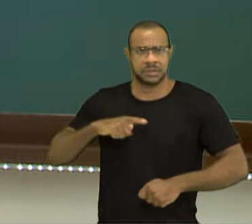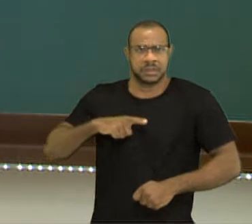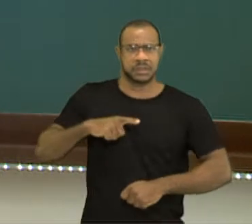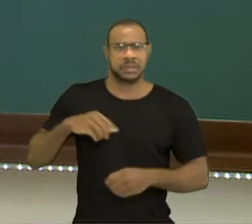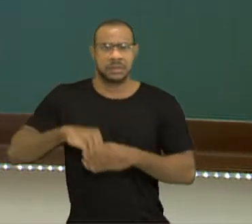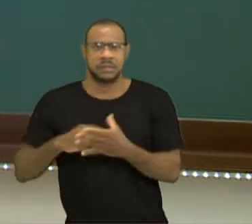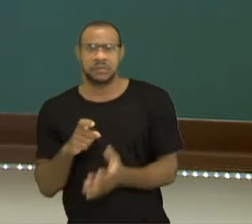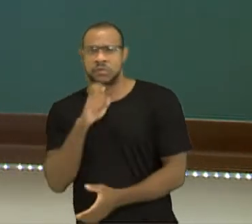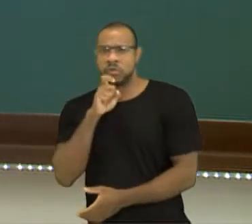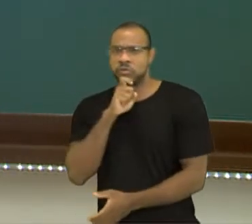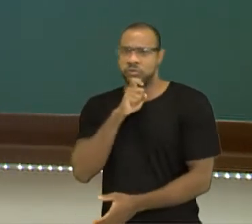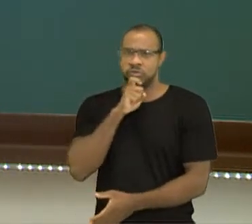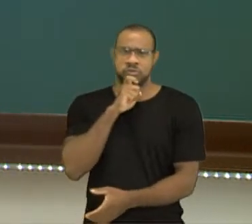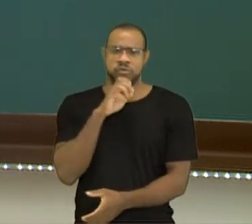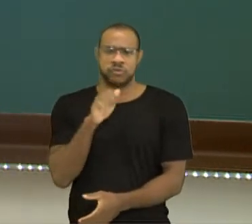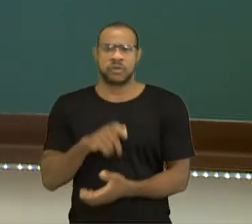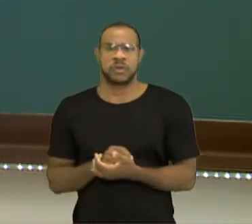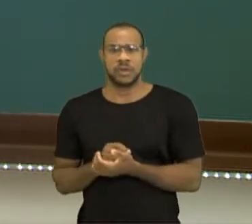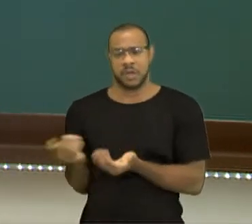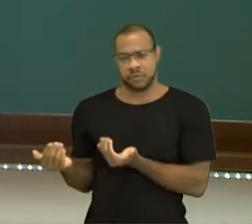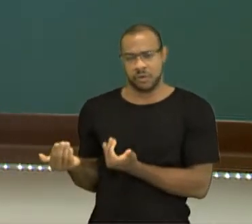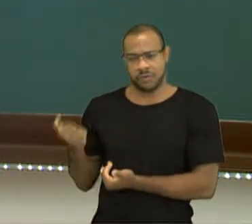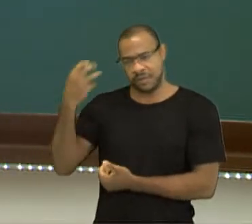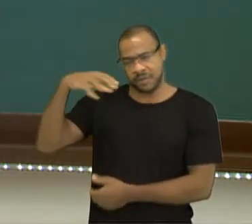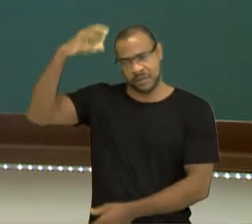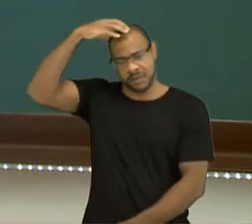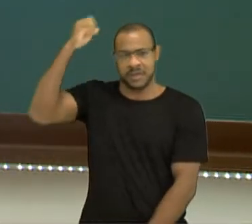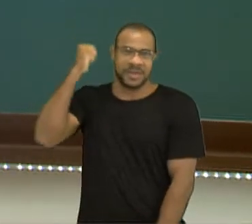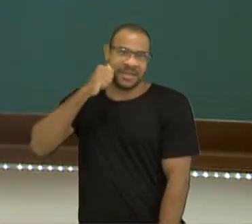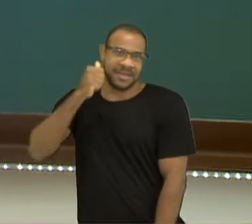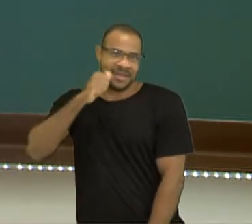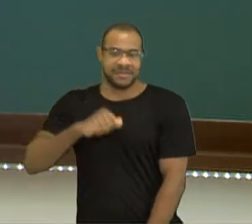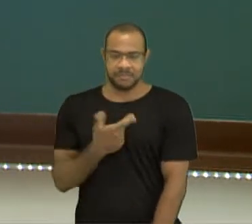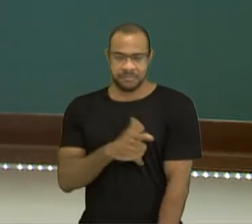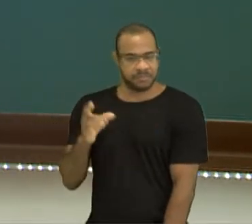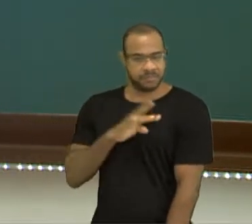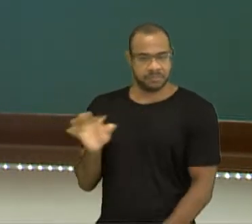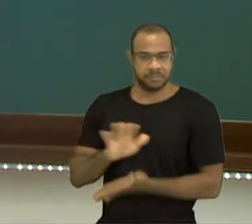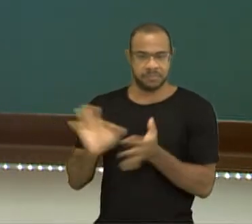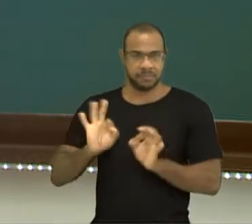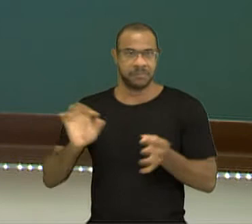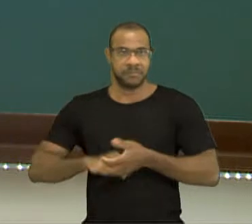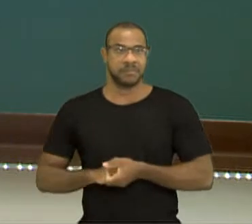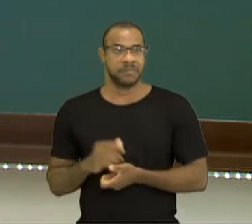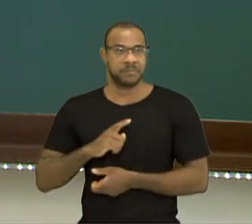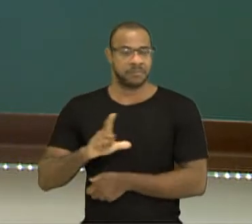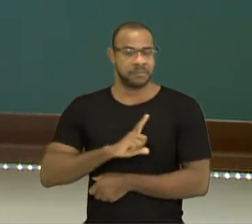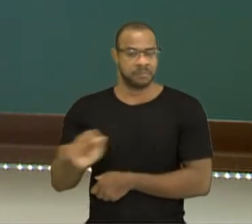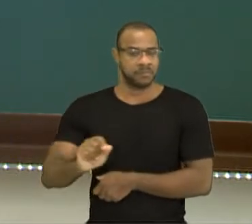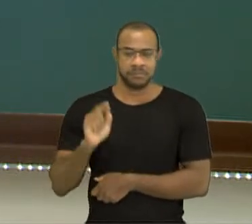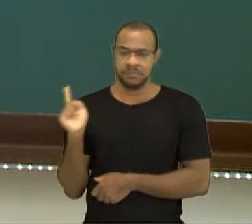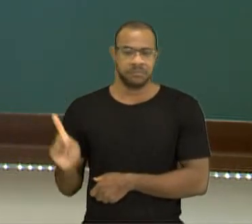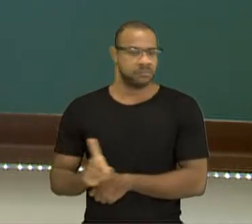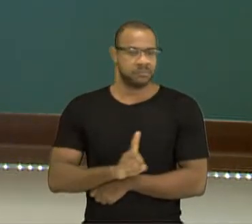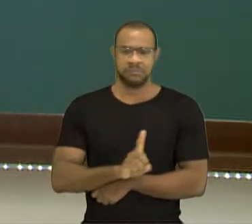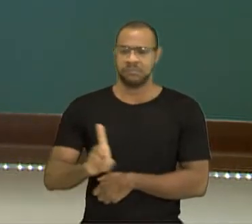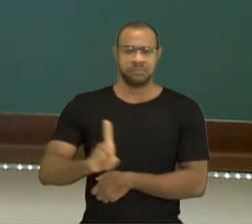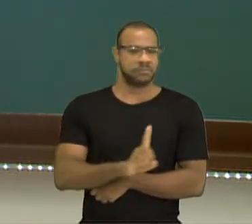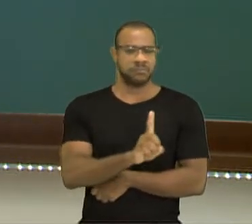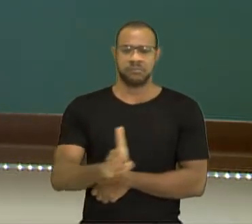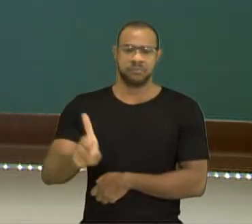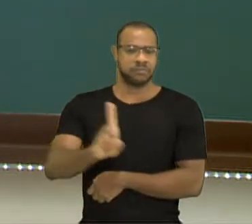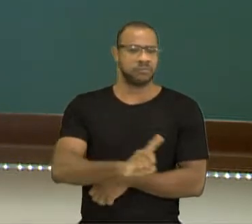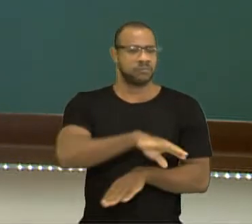gelo, a jovem princesa, jovem e sem medo princesa Anna, sai numa jornada